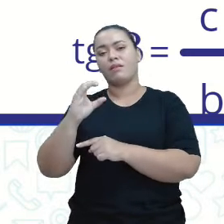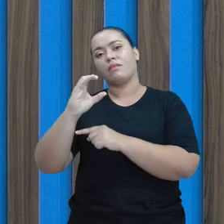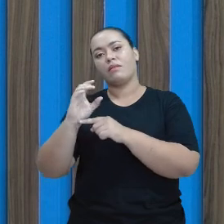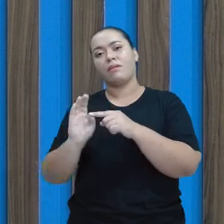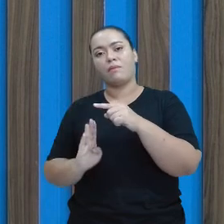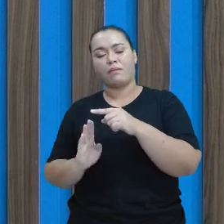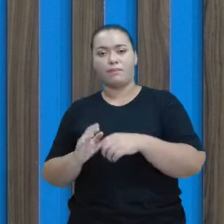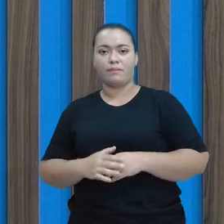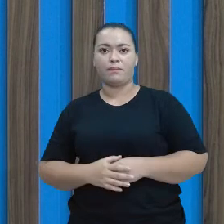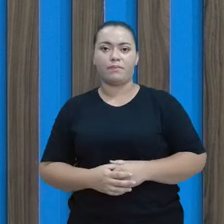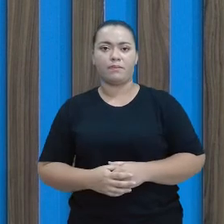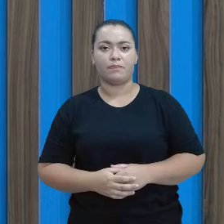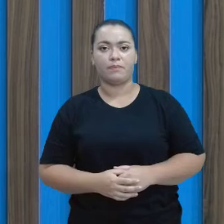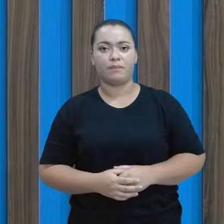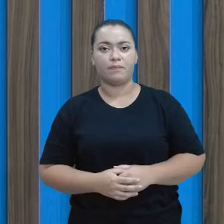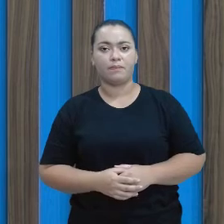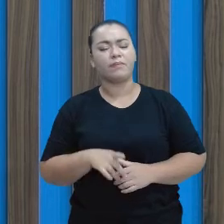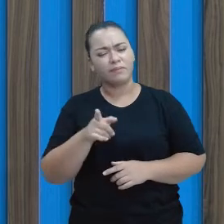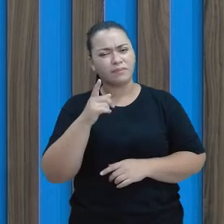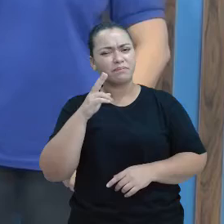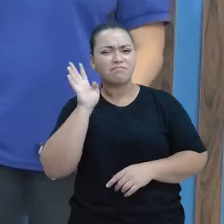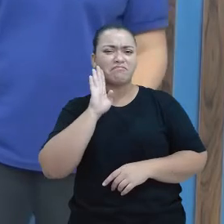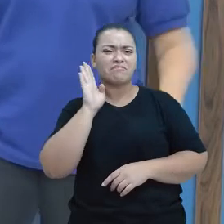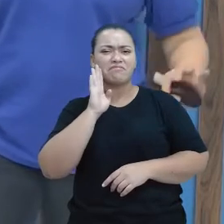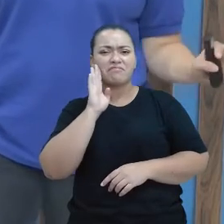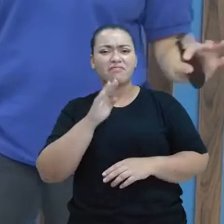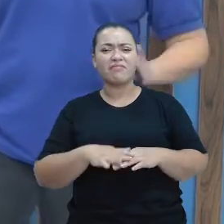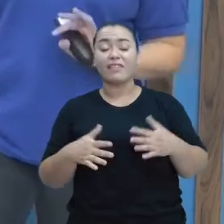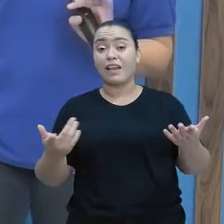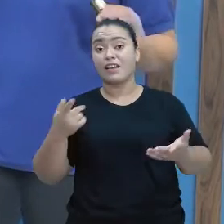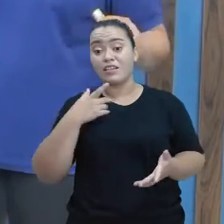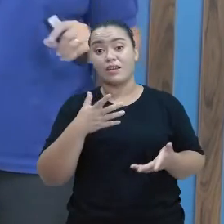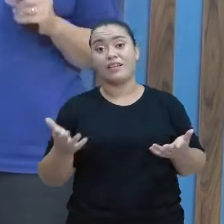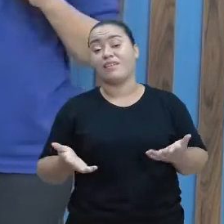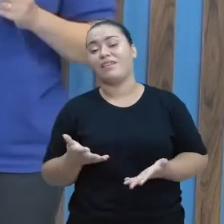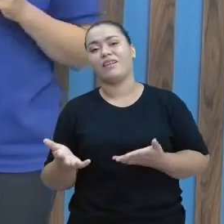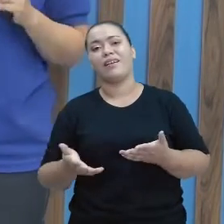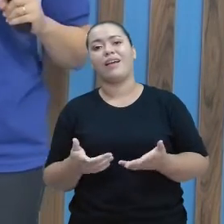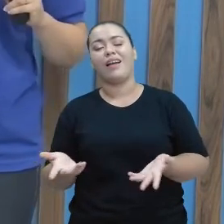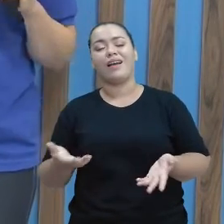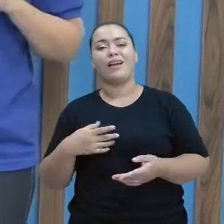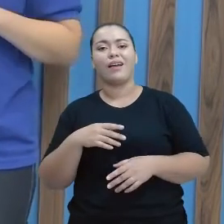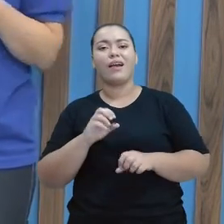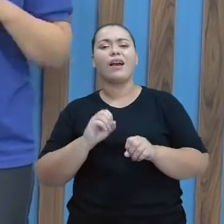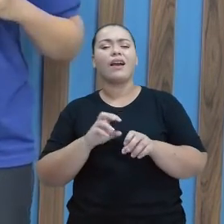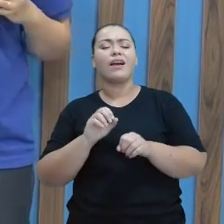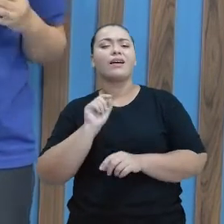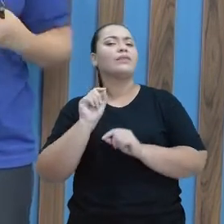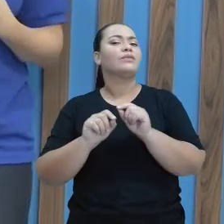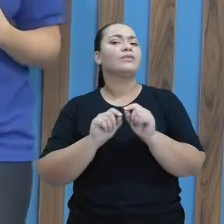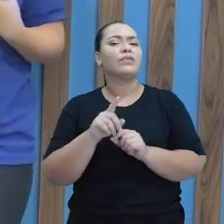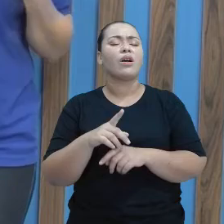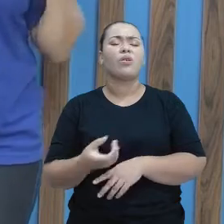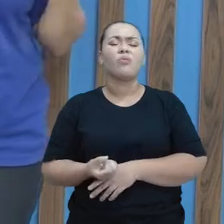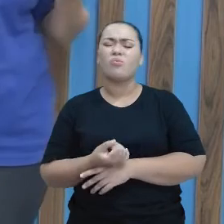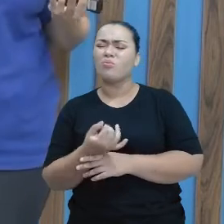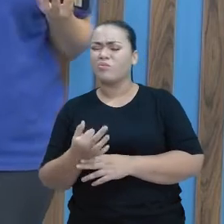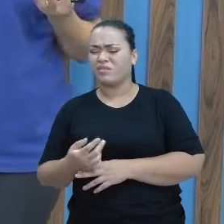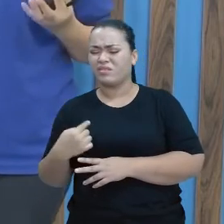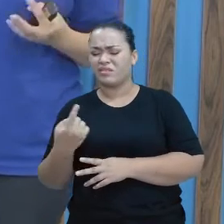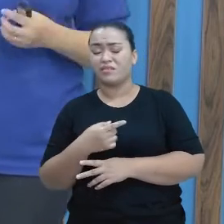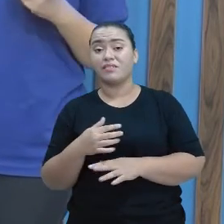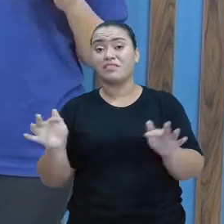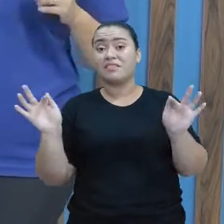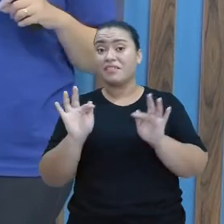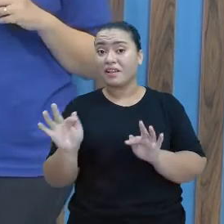tá bom? Vê que massa, né, gente? A gente se empolgou já no finalzinho da aula passada, falando sobre o quanto que a gente fica